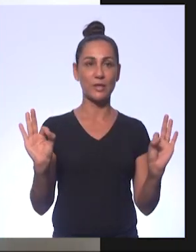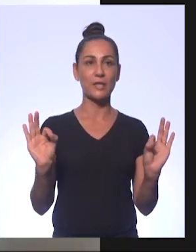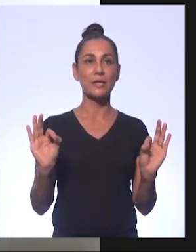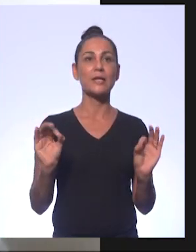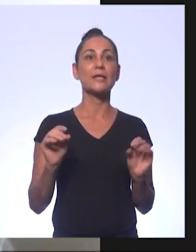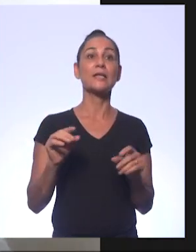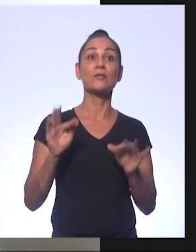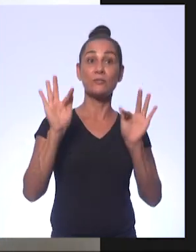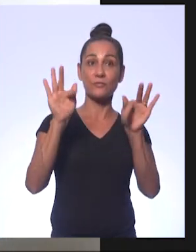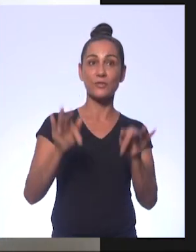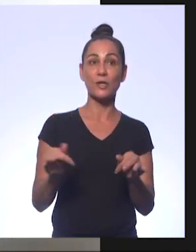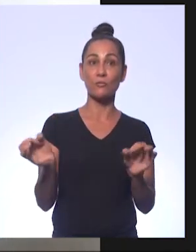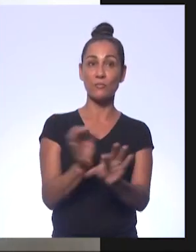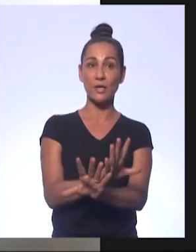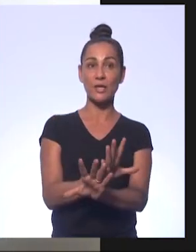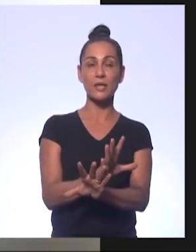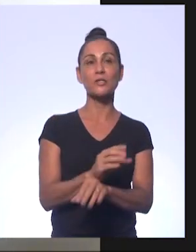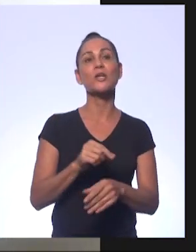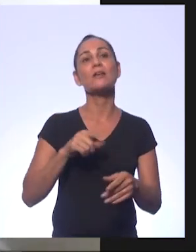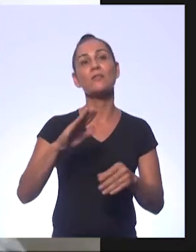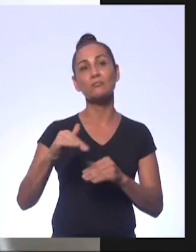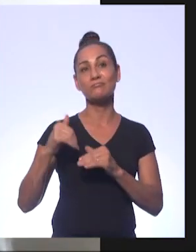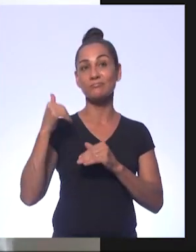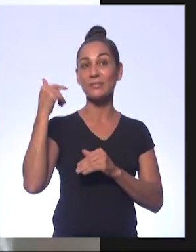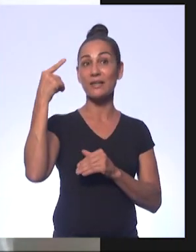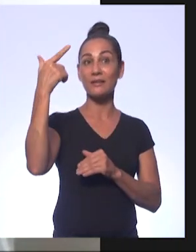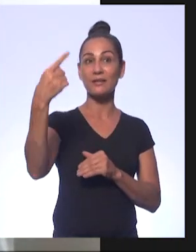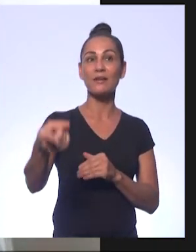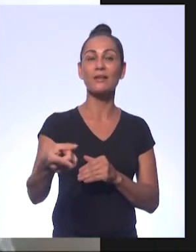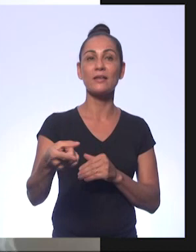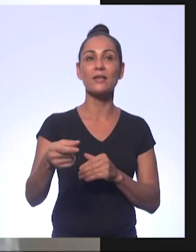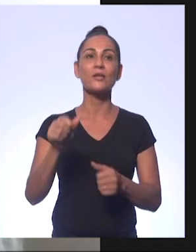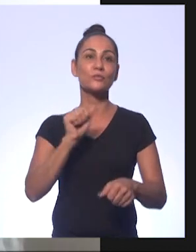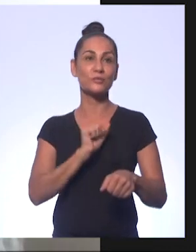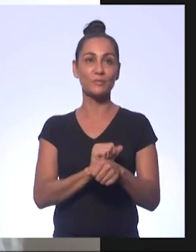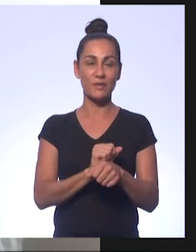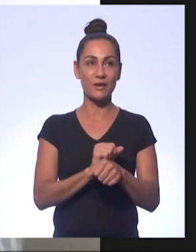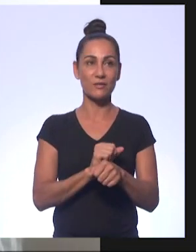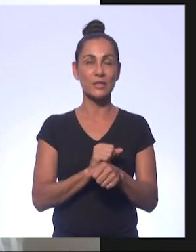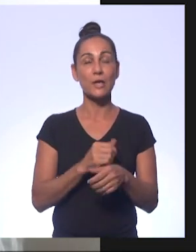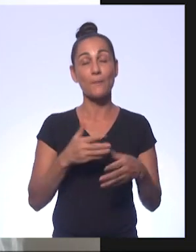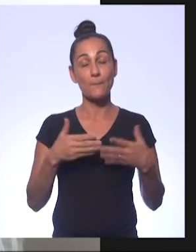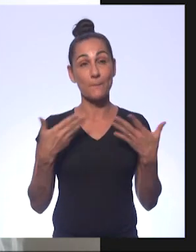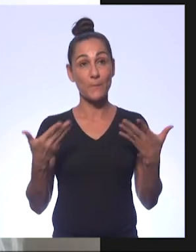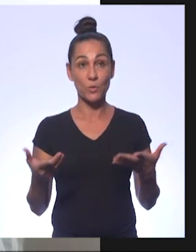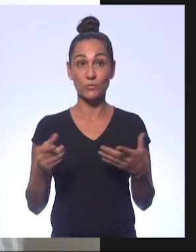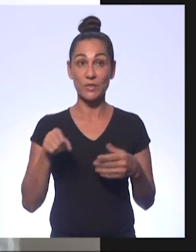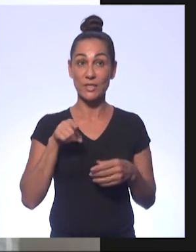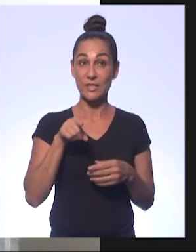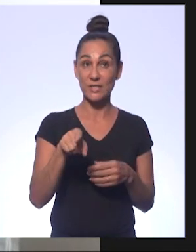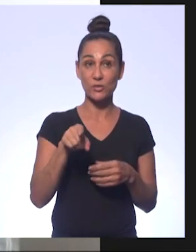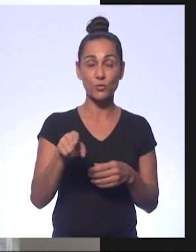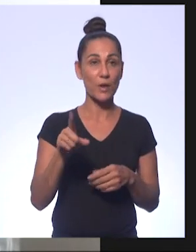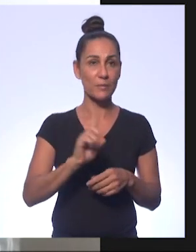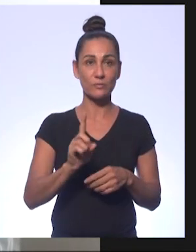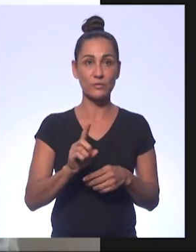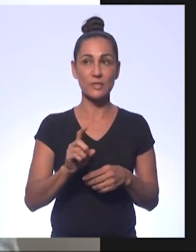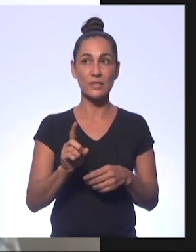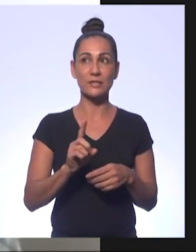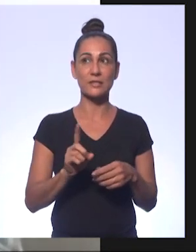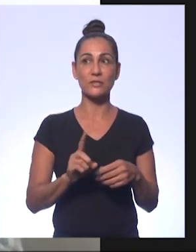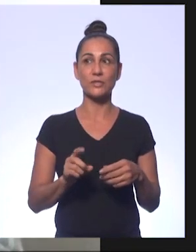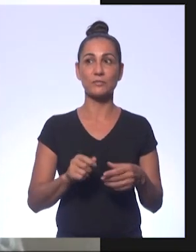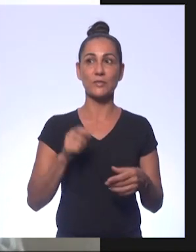último nível, que foi além do esperado. Gente, isso não é para você decidir.